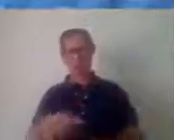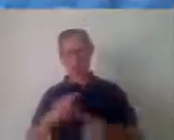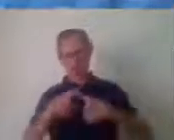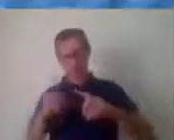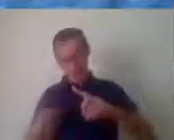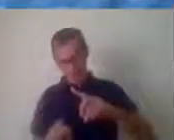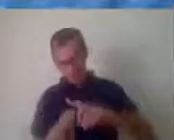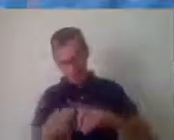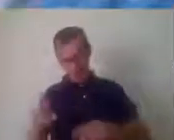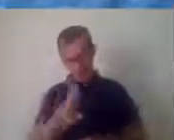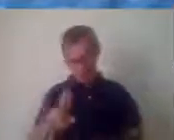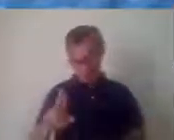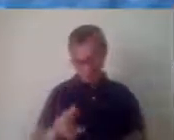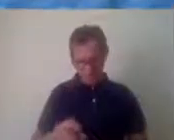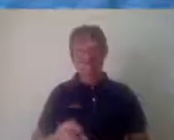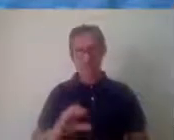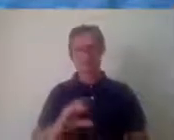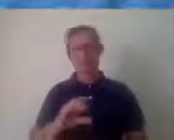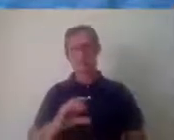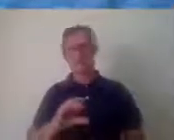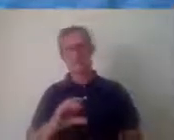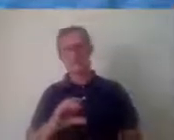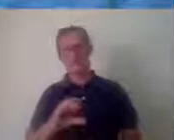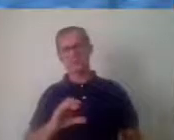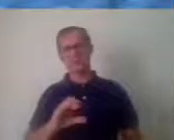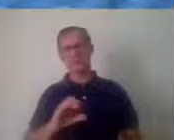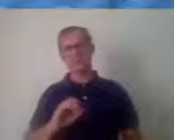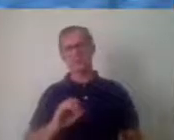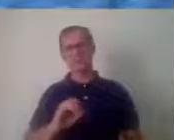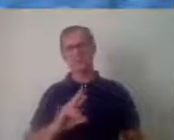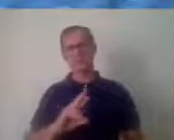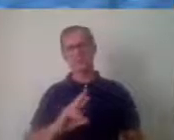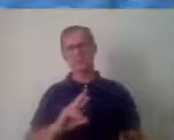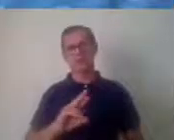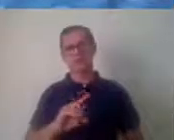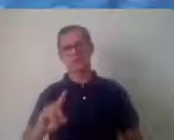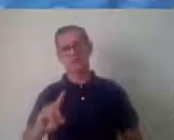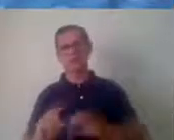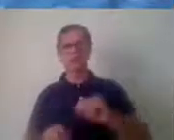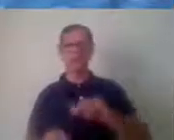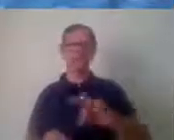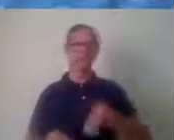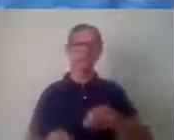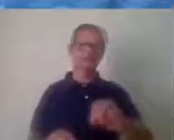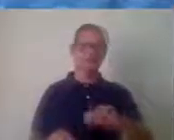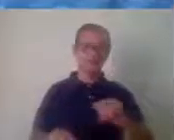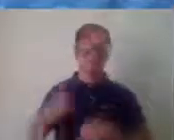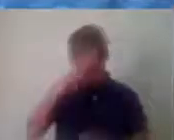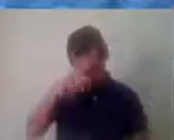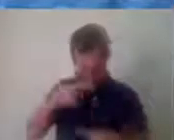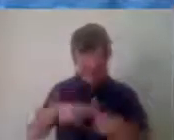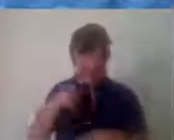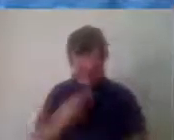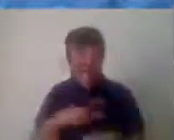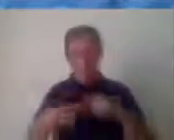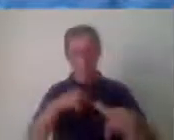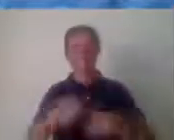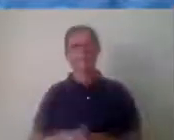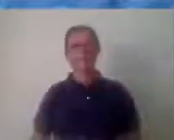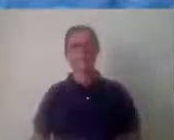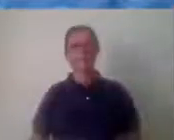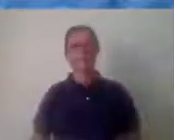circunferência utilizando coordenadas cartesianas é muito difícil. Por que que é difícil? Quando a gente está trabalhando